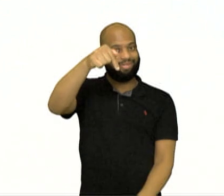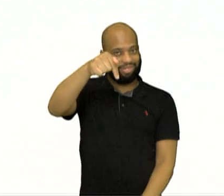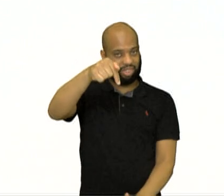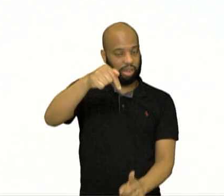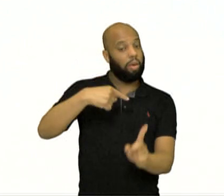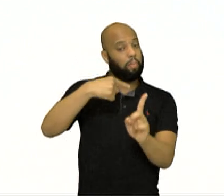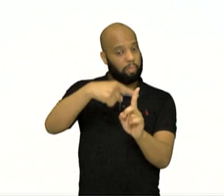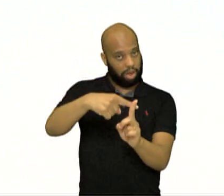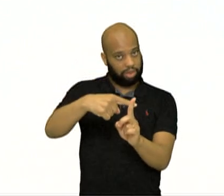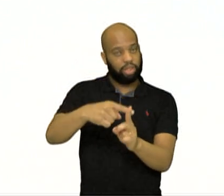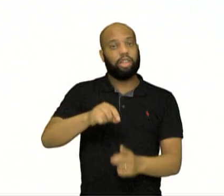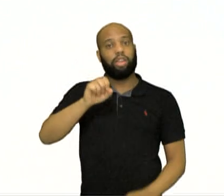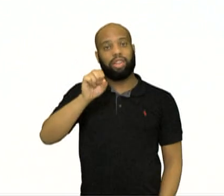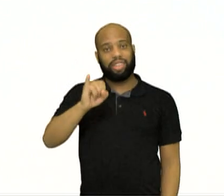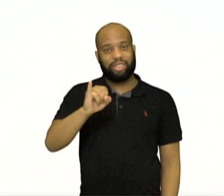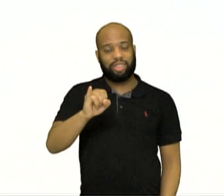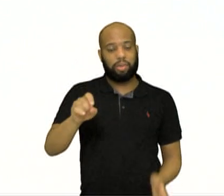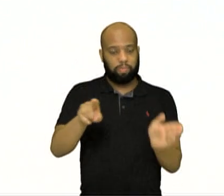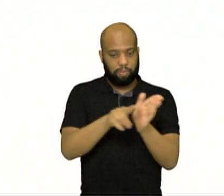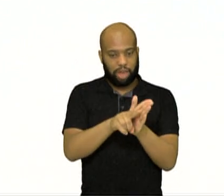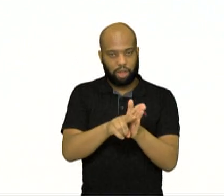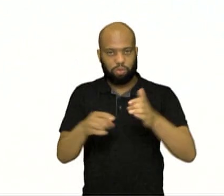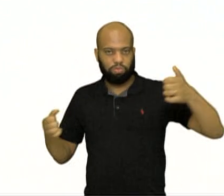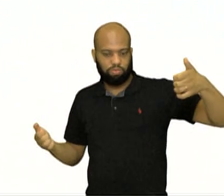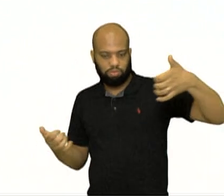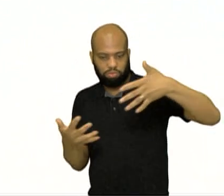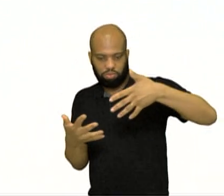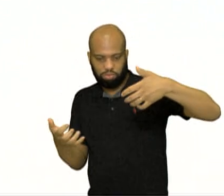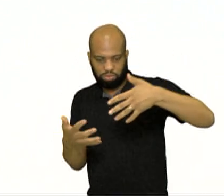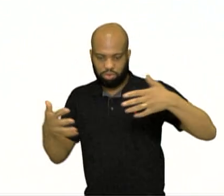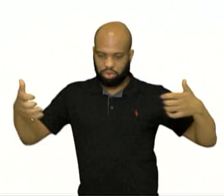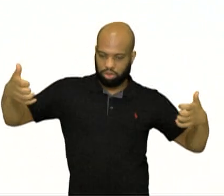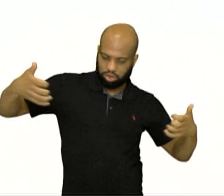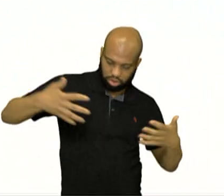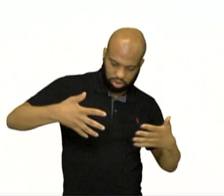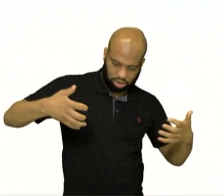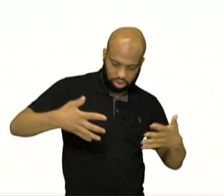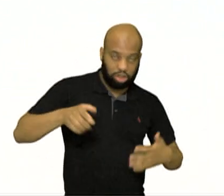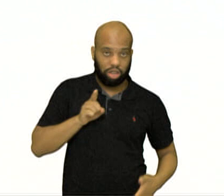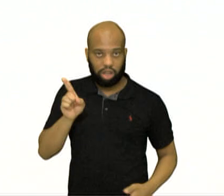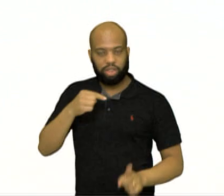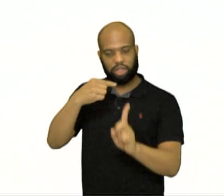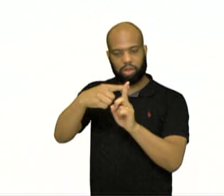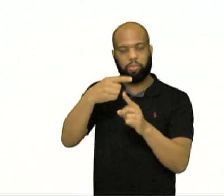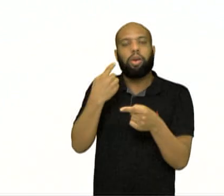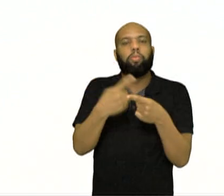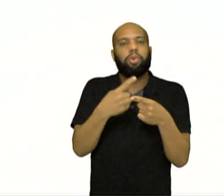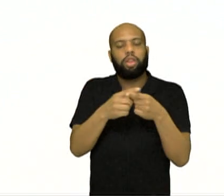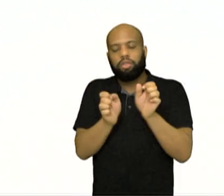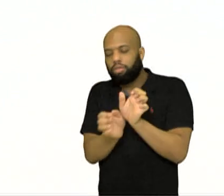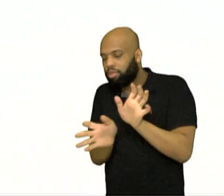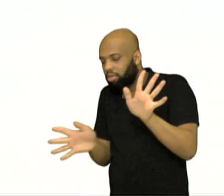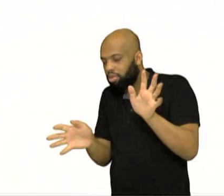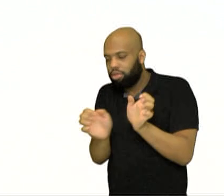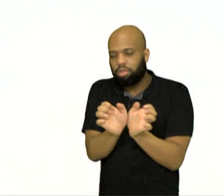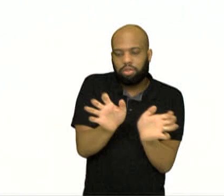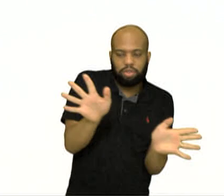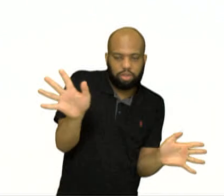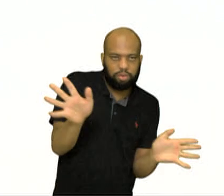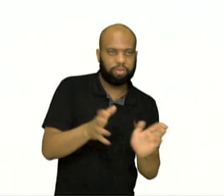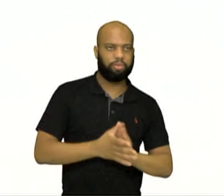carga negativa. Tá certo? Então, aqui nós sabemos que essa carga aqui é positiva.